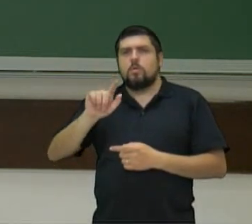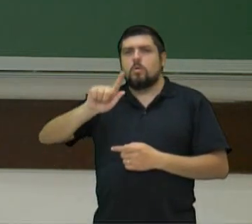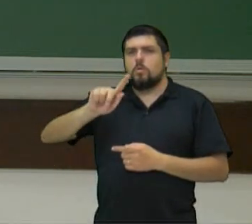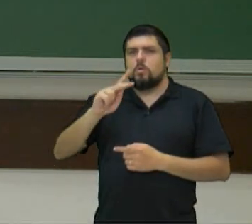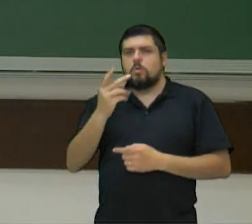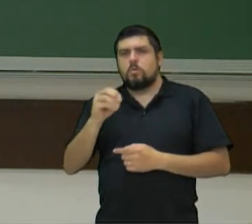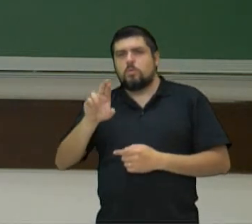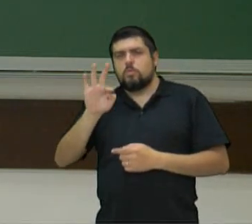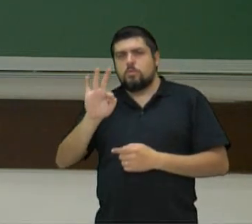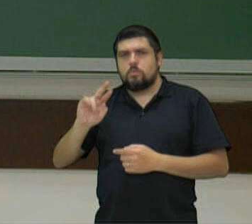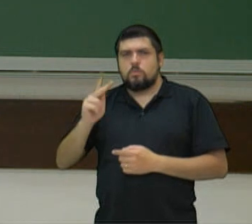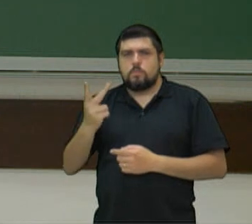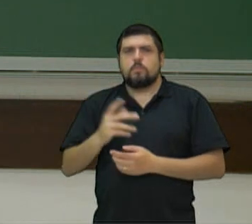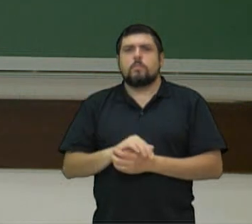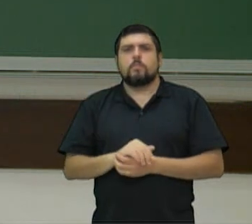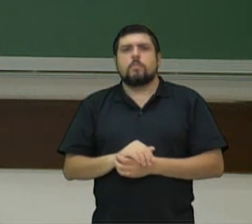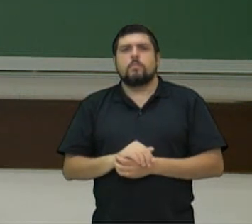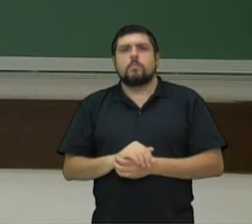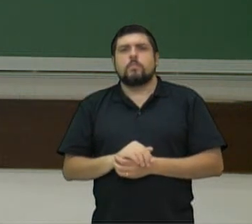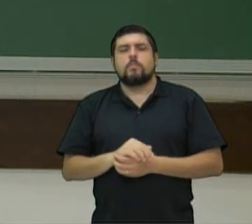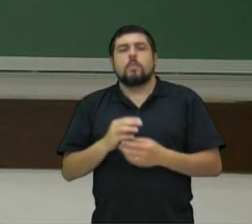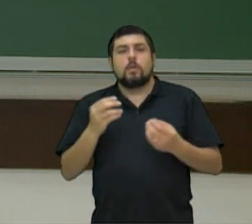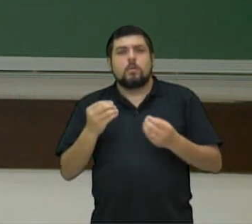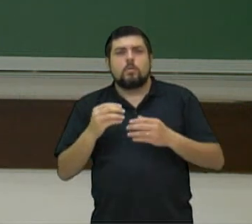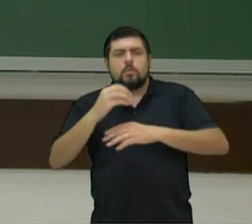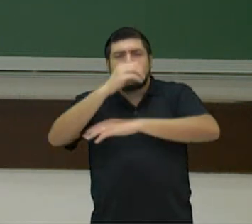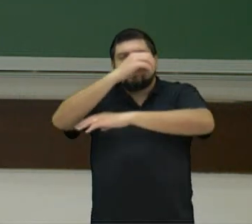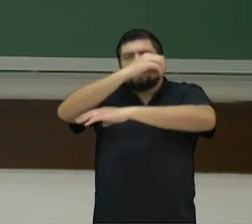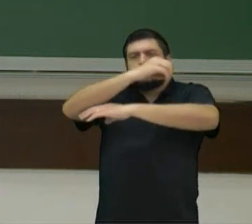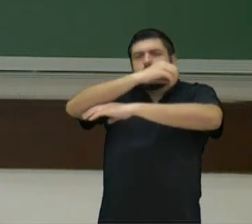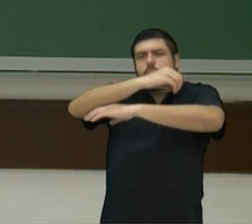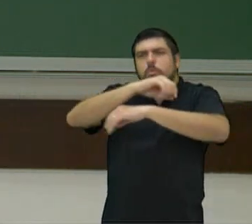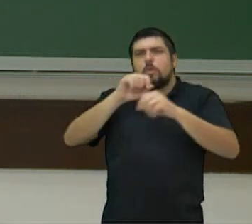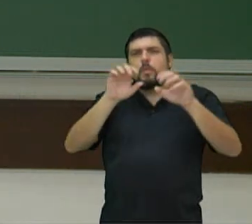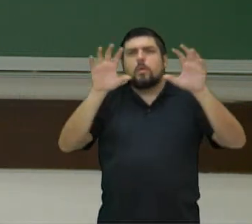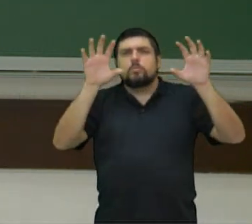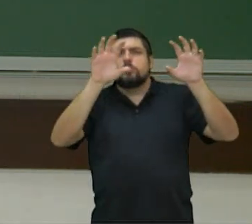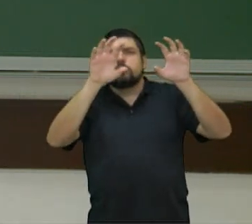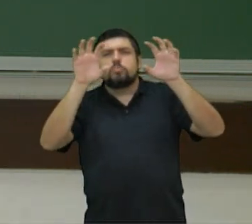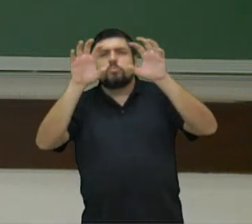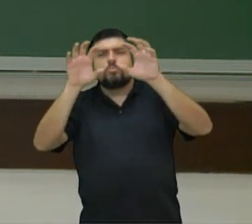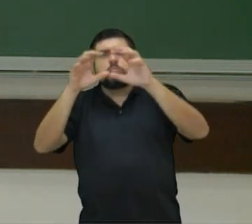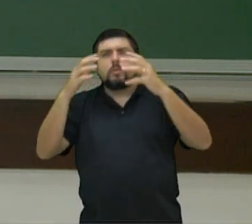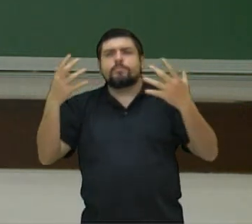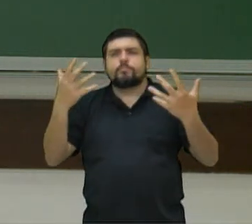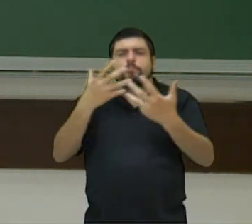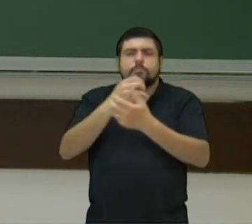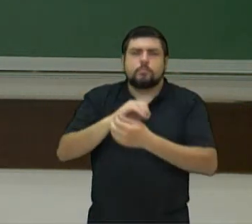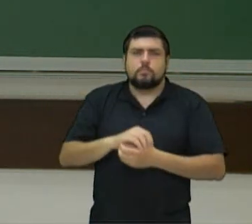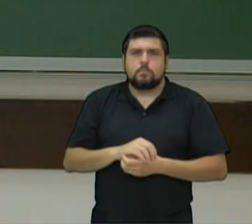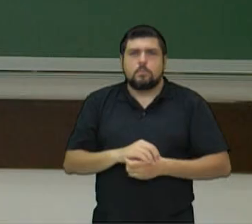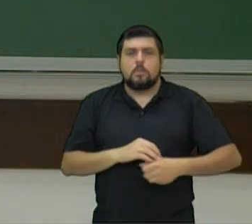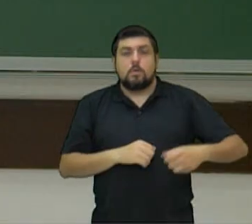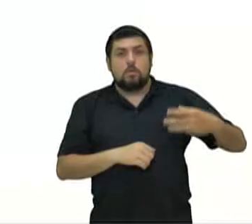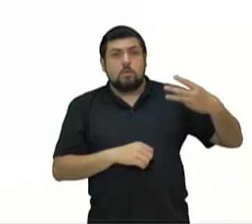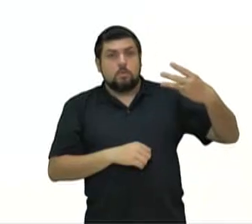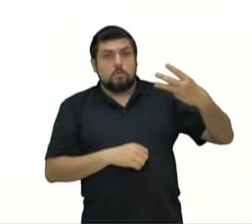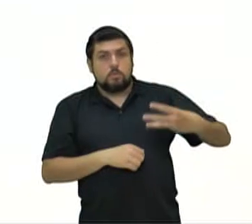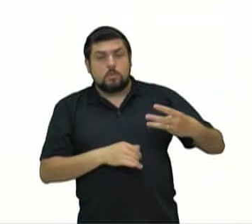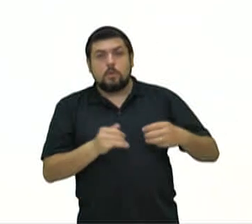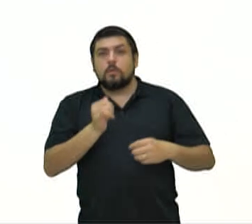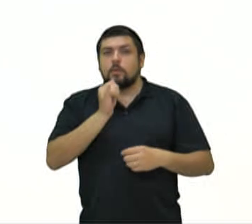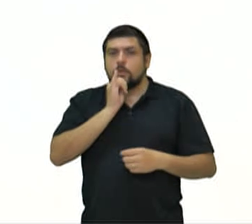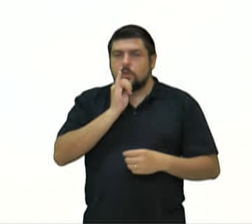Apesar das nuvens, elas estão ali para complementar essa beleza. E no último exemplo, "The